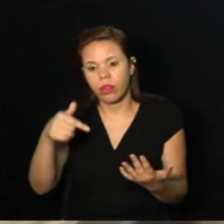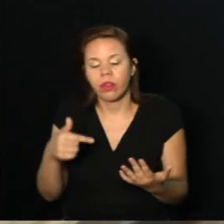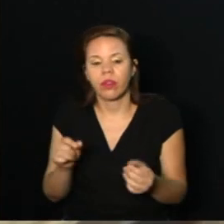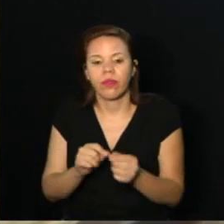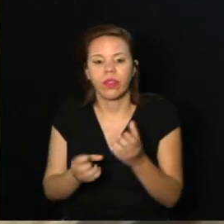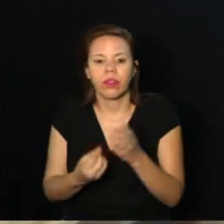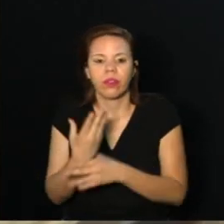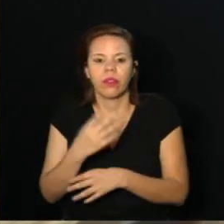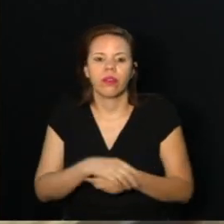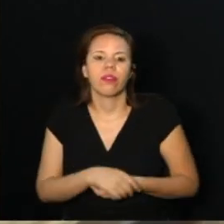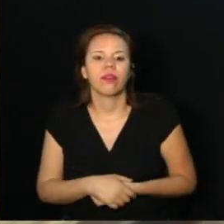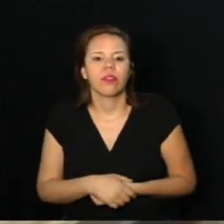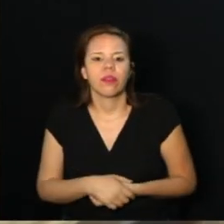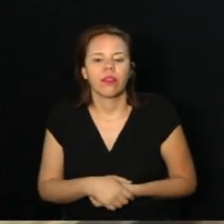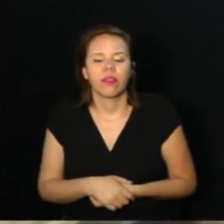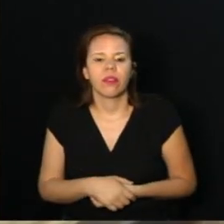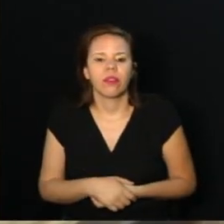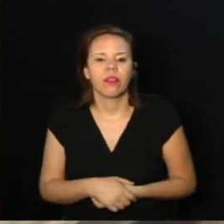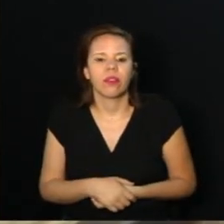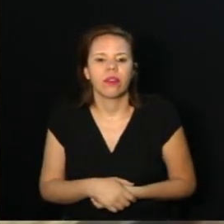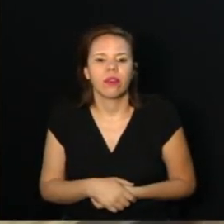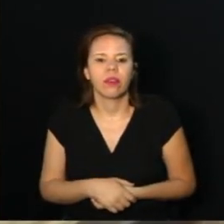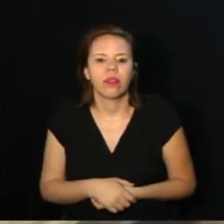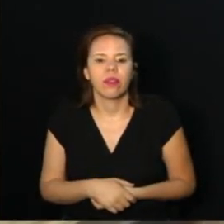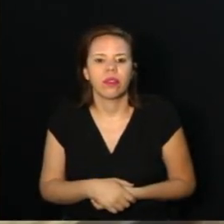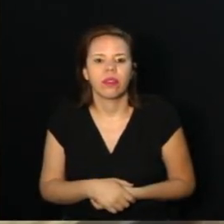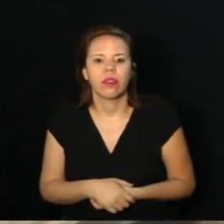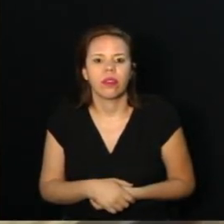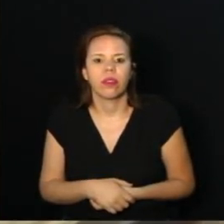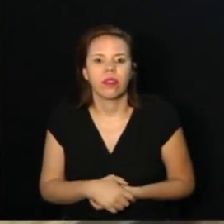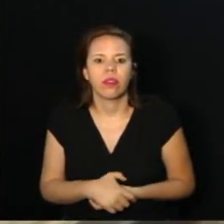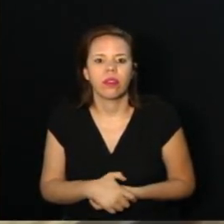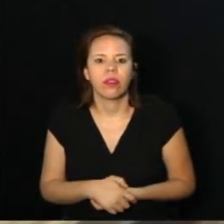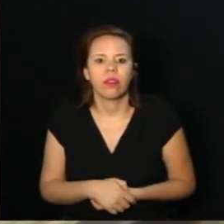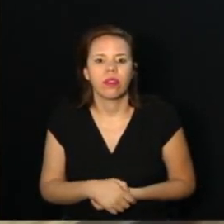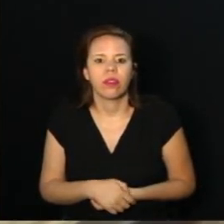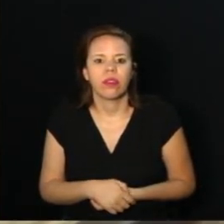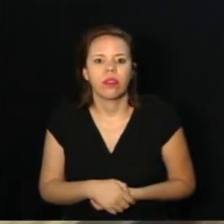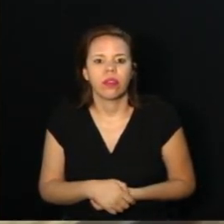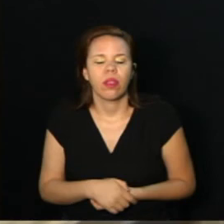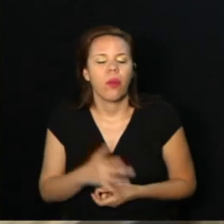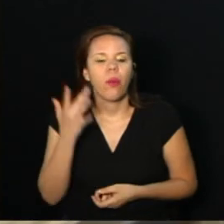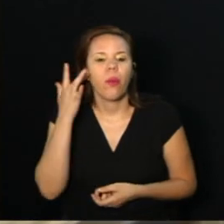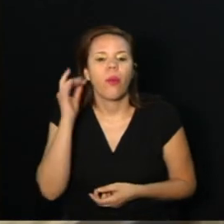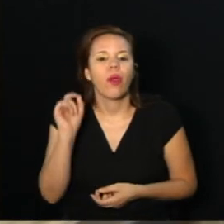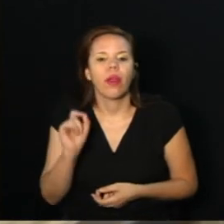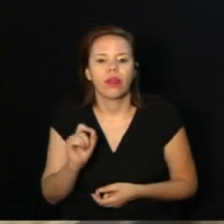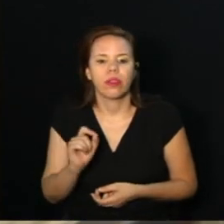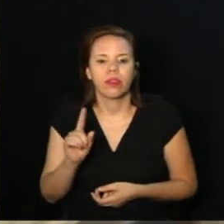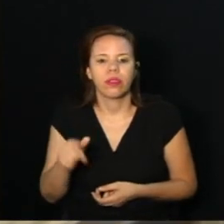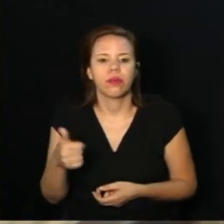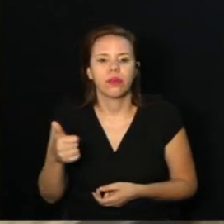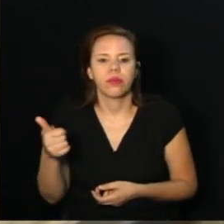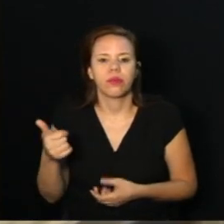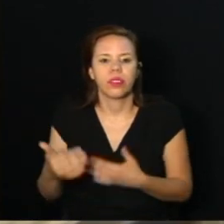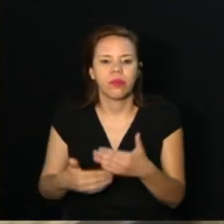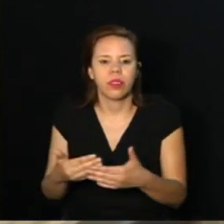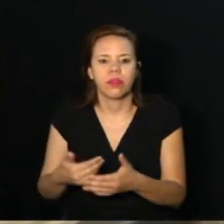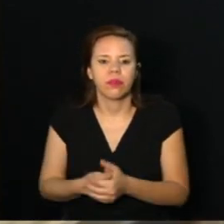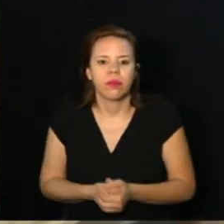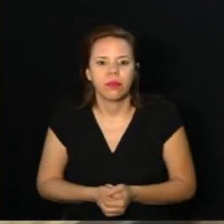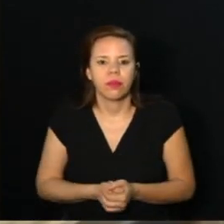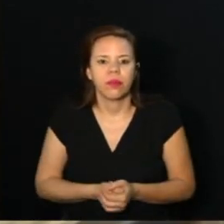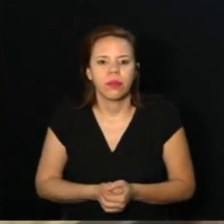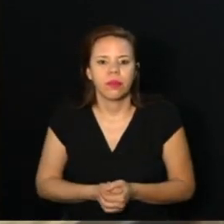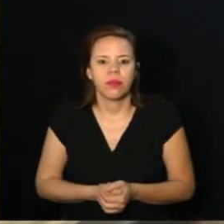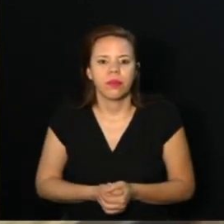isso aconteça. Além disso, eu acho que esse é um primeiro passo.